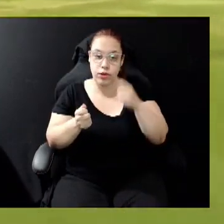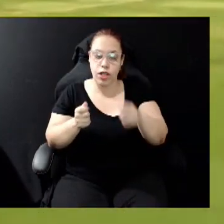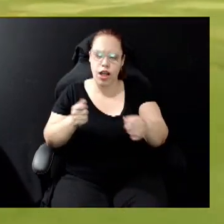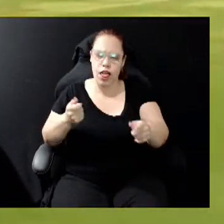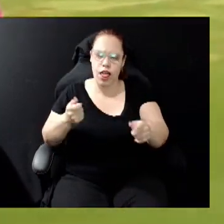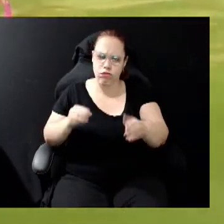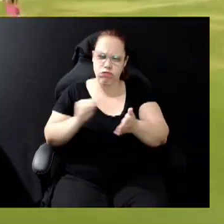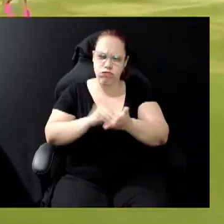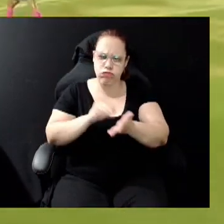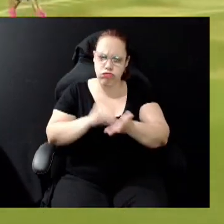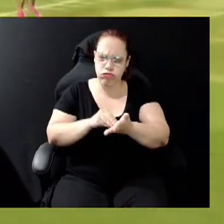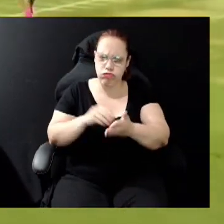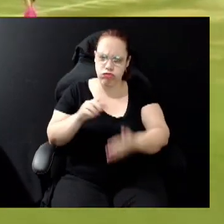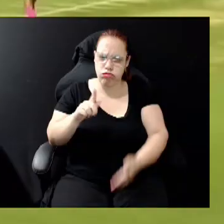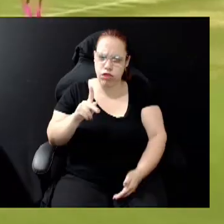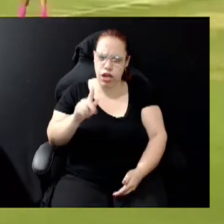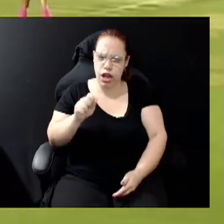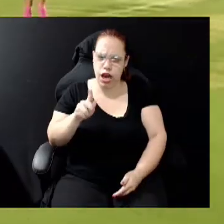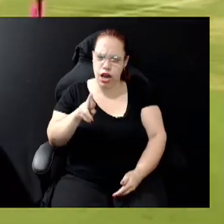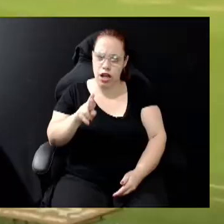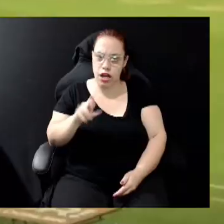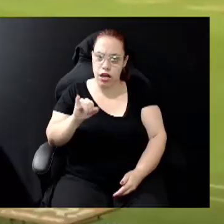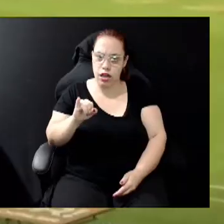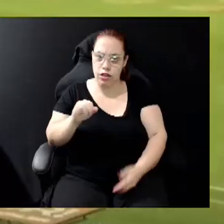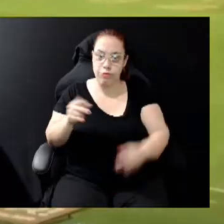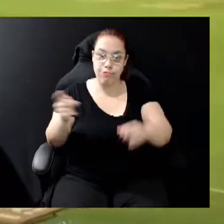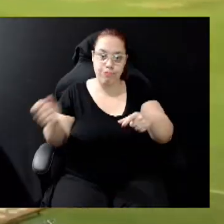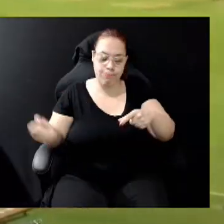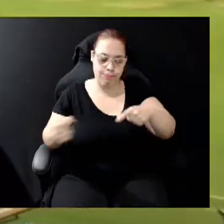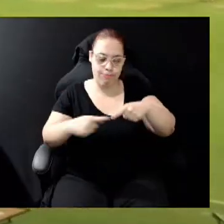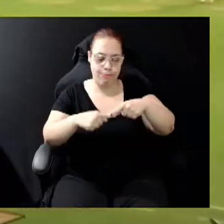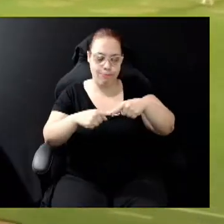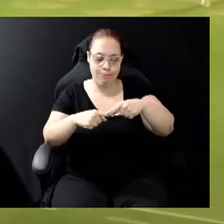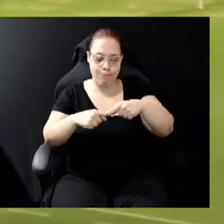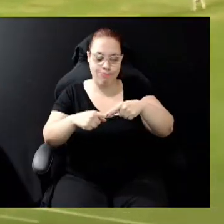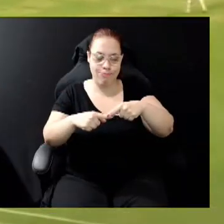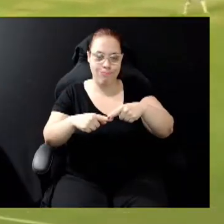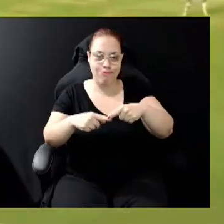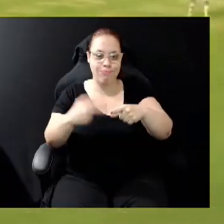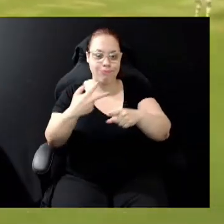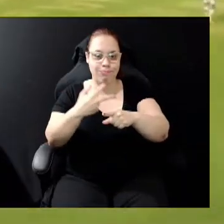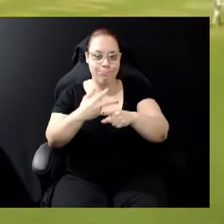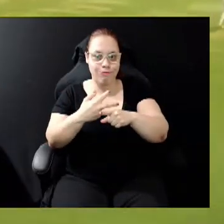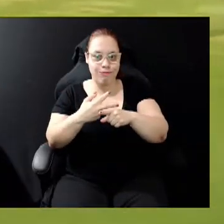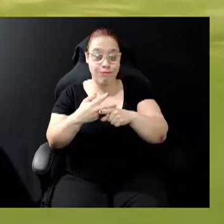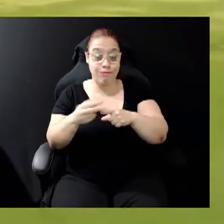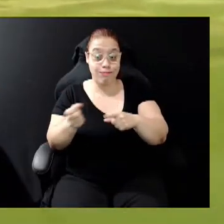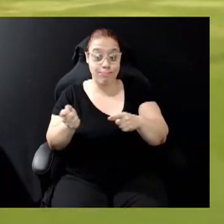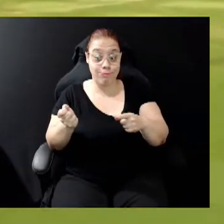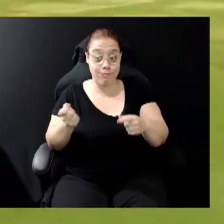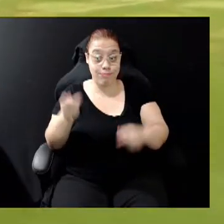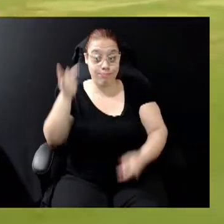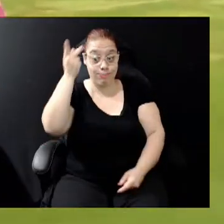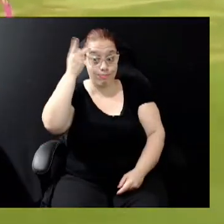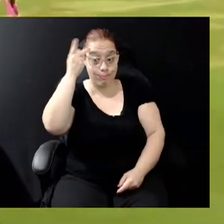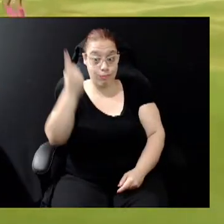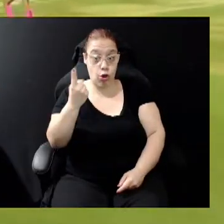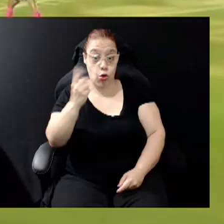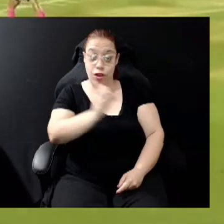Caleri, livre de marcação, mandou para o fundo das redes, falha da zaga, São Paulo